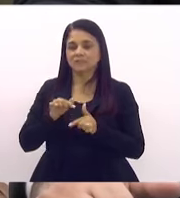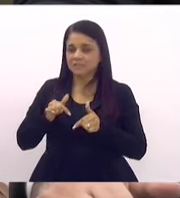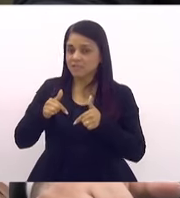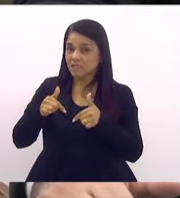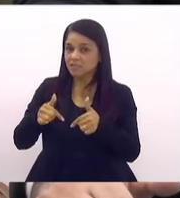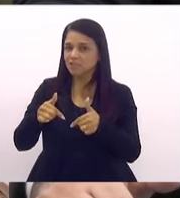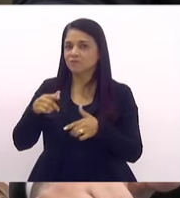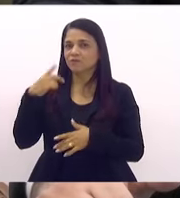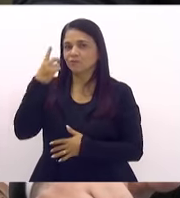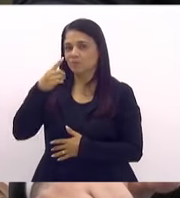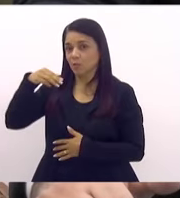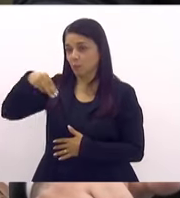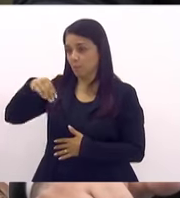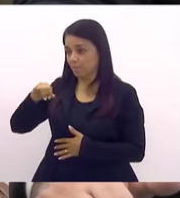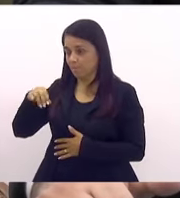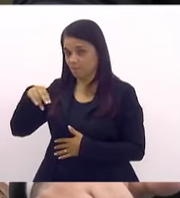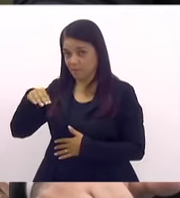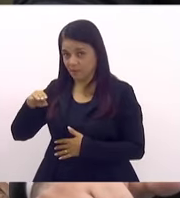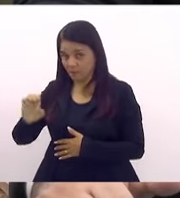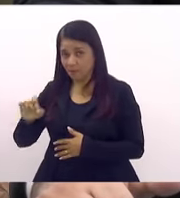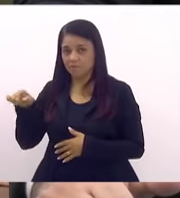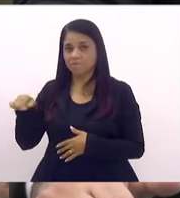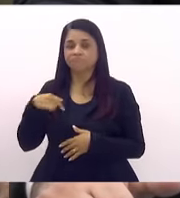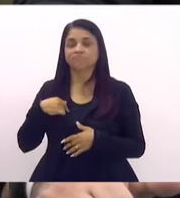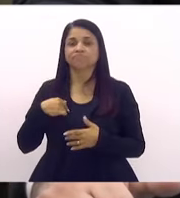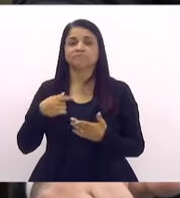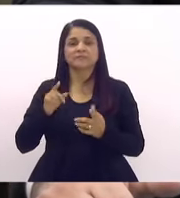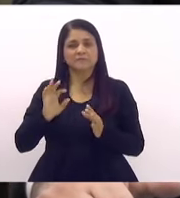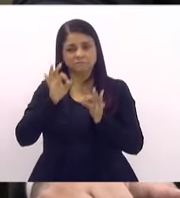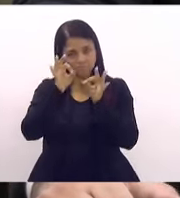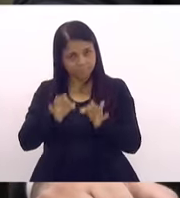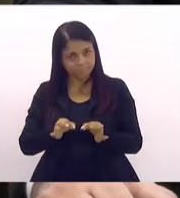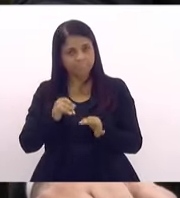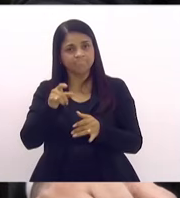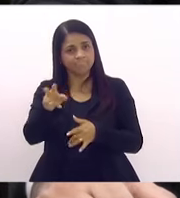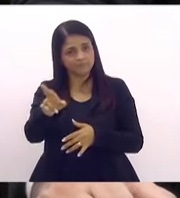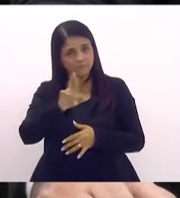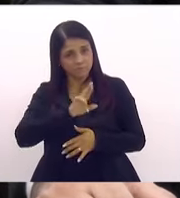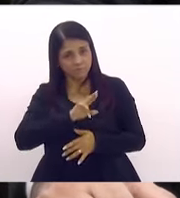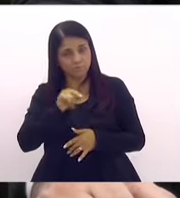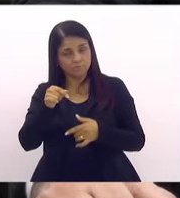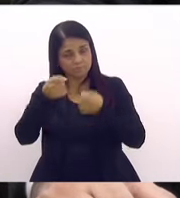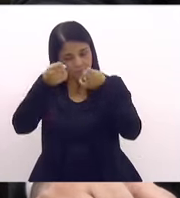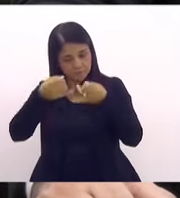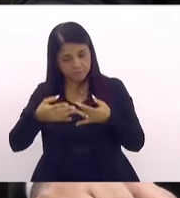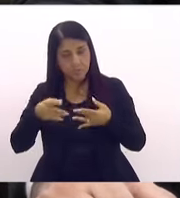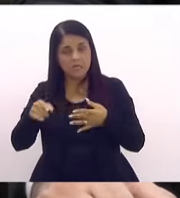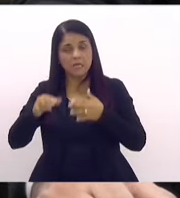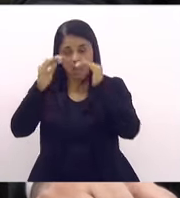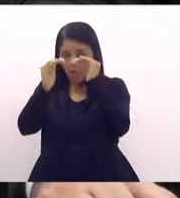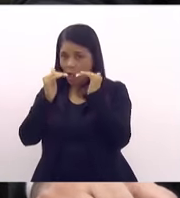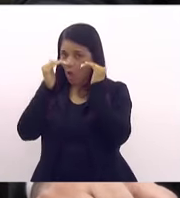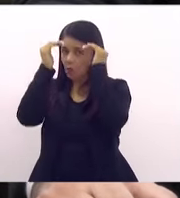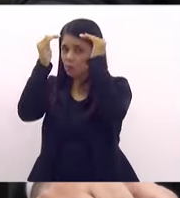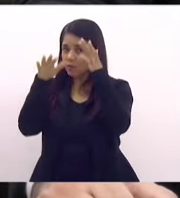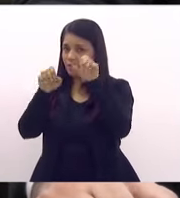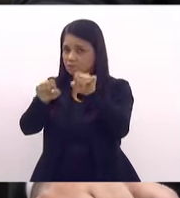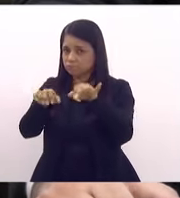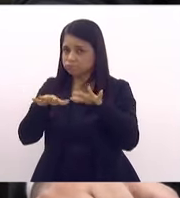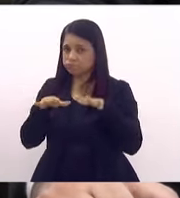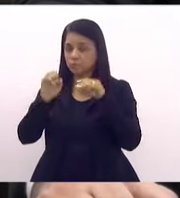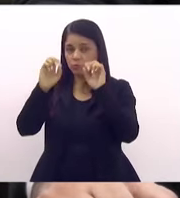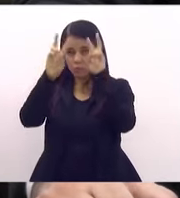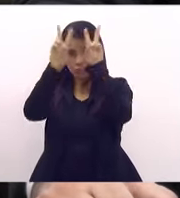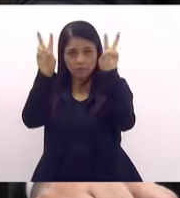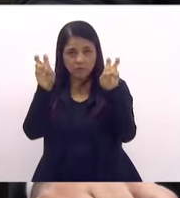deputado Mink, né, que, sem sombra de dúvidas, como Vossa Excelência disse, no parlamento, ele é autoridade no assunto, dedica uma